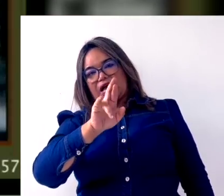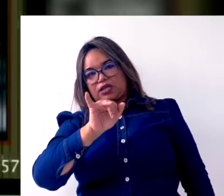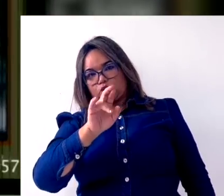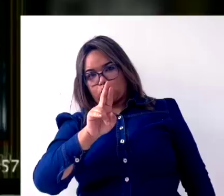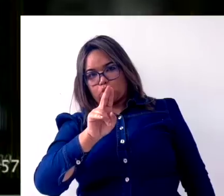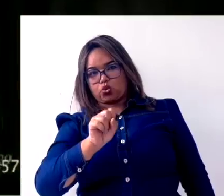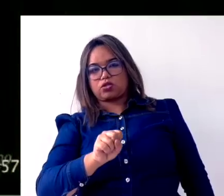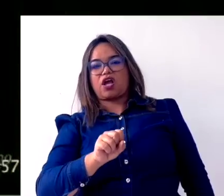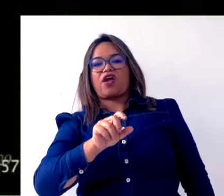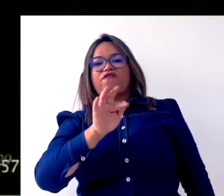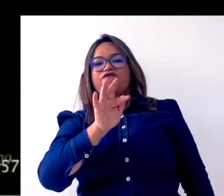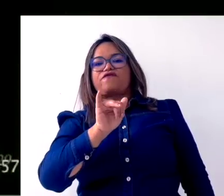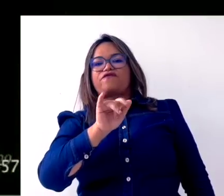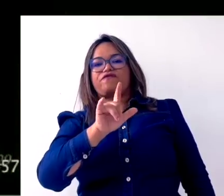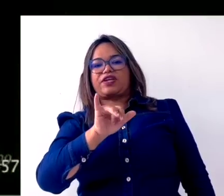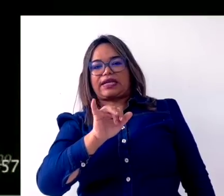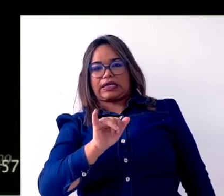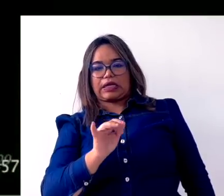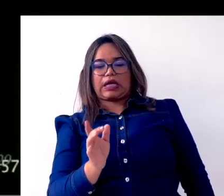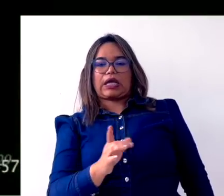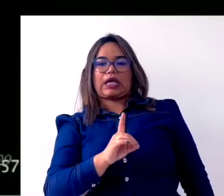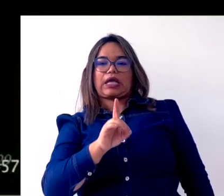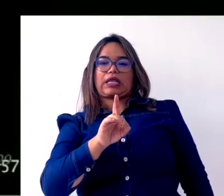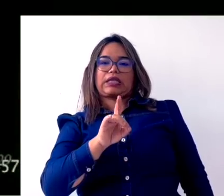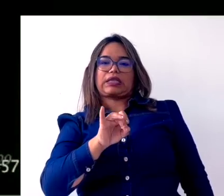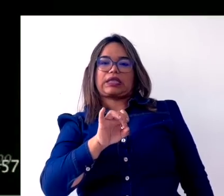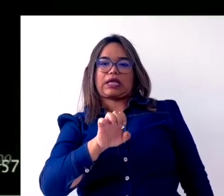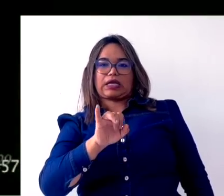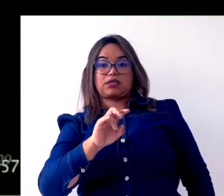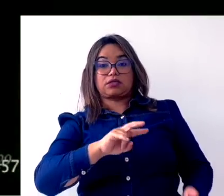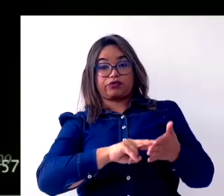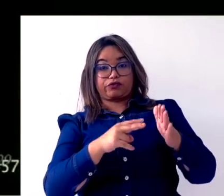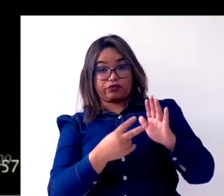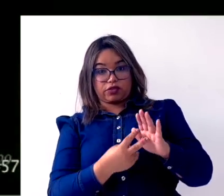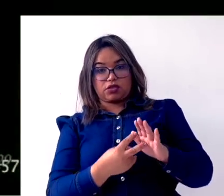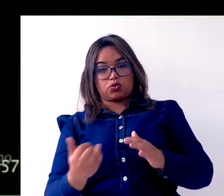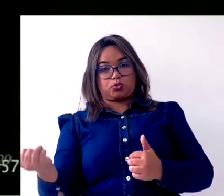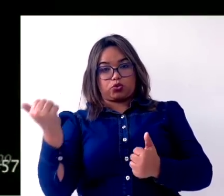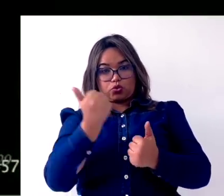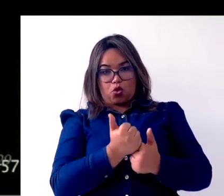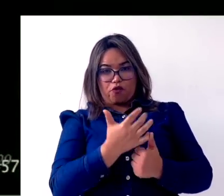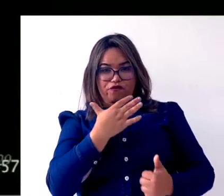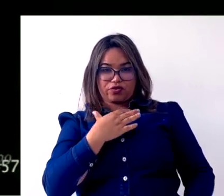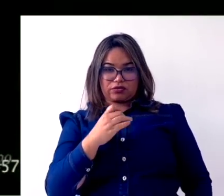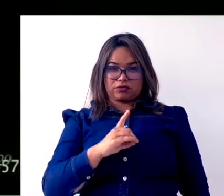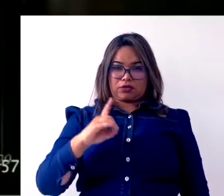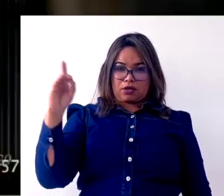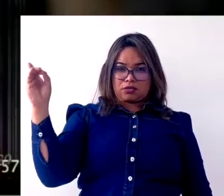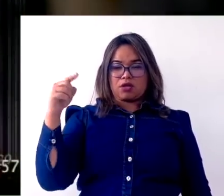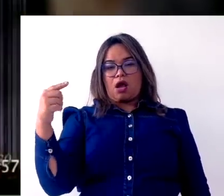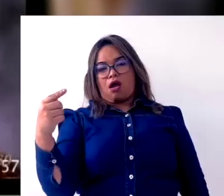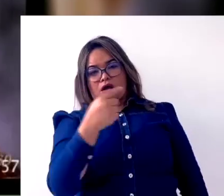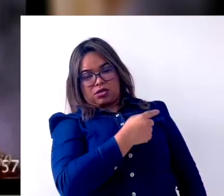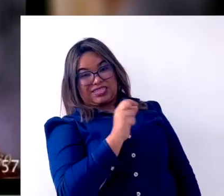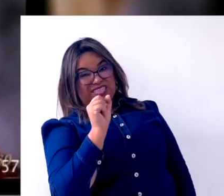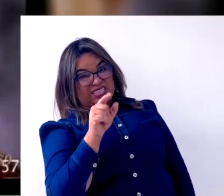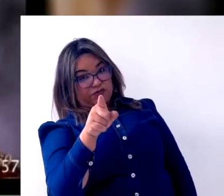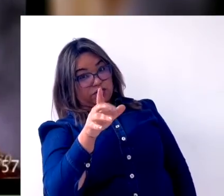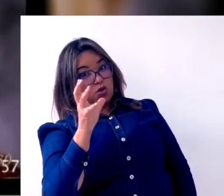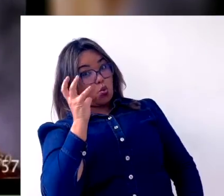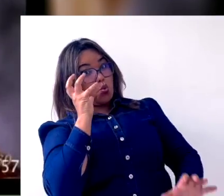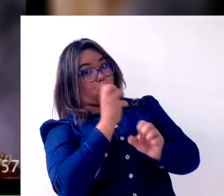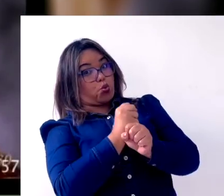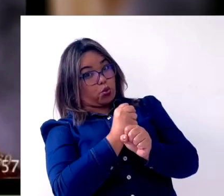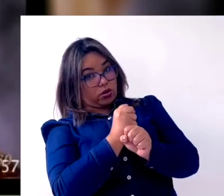em latim significam vigário do Filho de Deus. Então aí está, Vicarius Filii Dei. E se você fizer